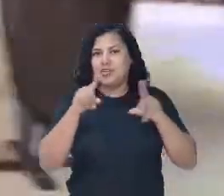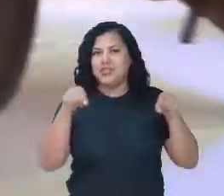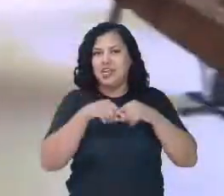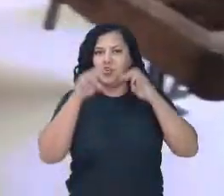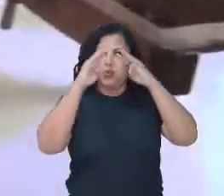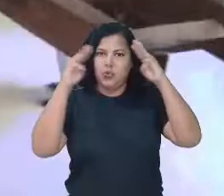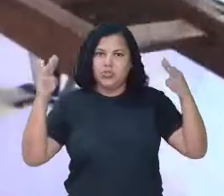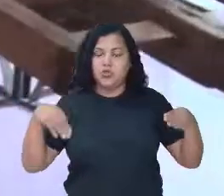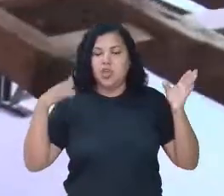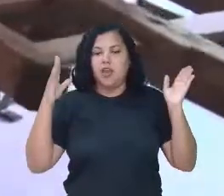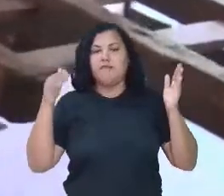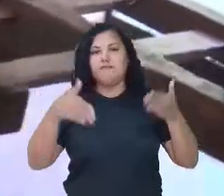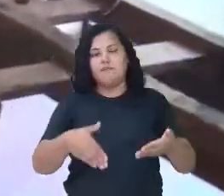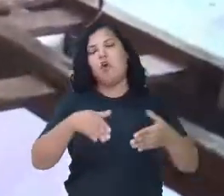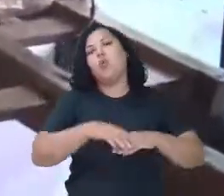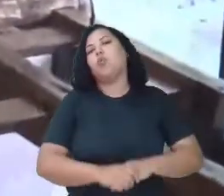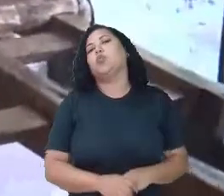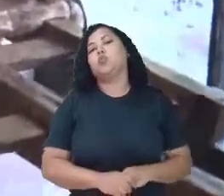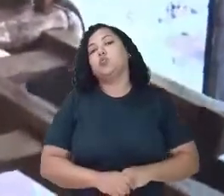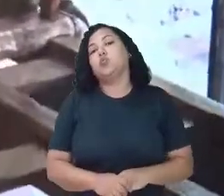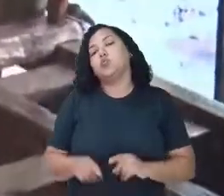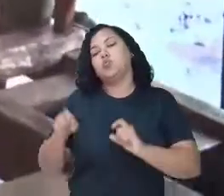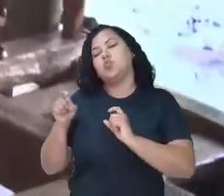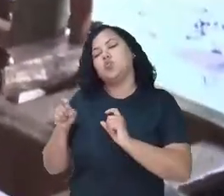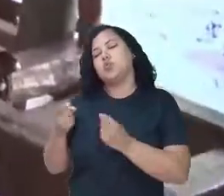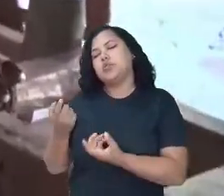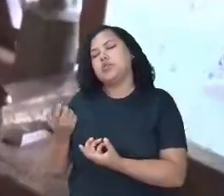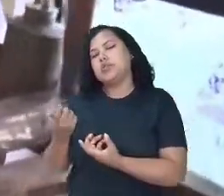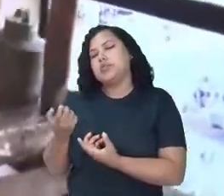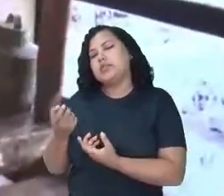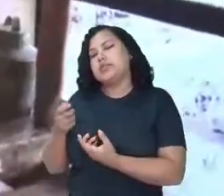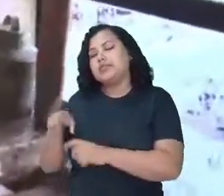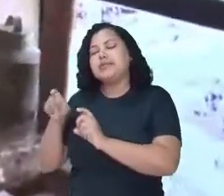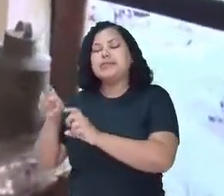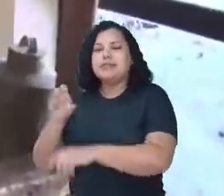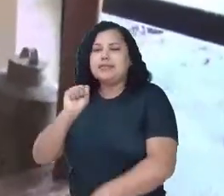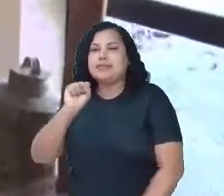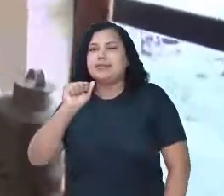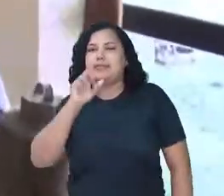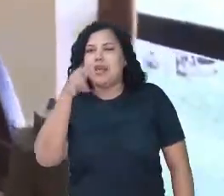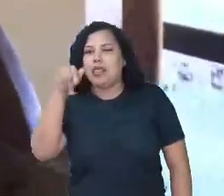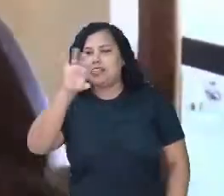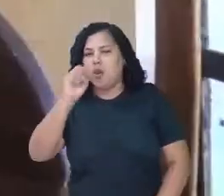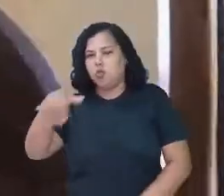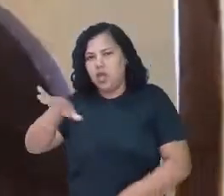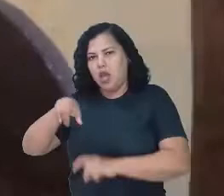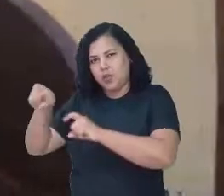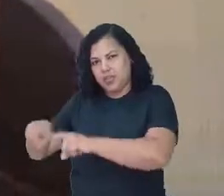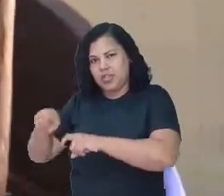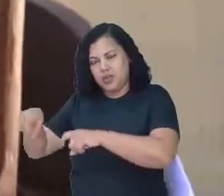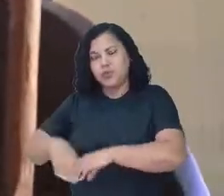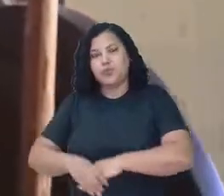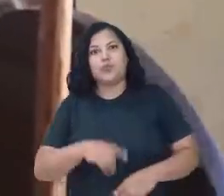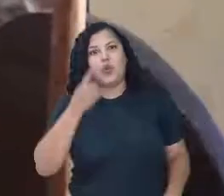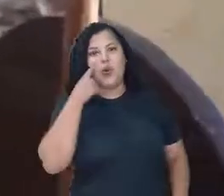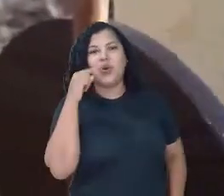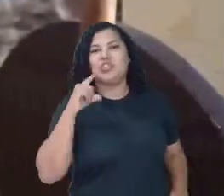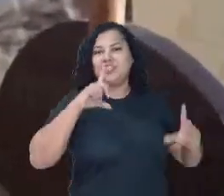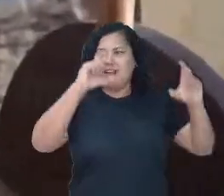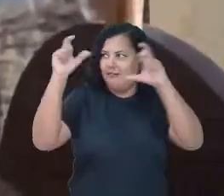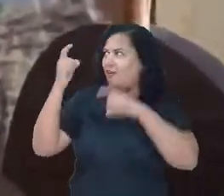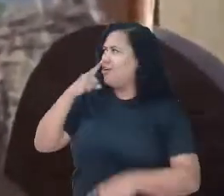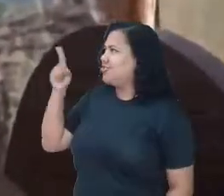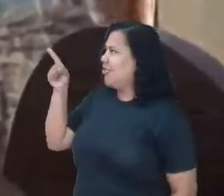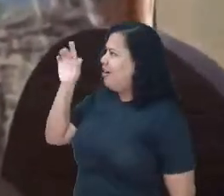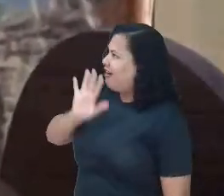sertão. Eu gosto muito de chamar atenção para essas duas fotografias que estão na extremidade da sala.